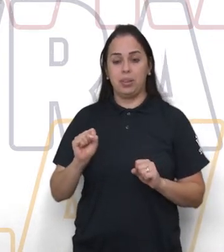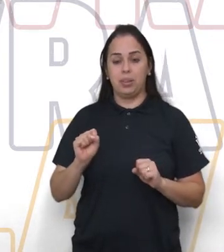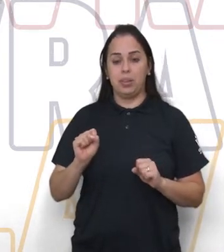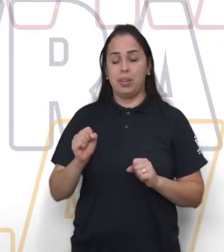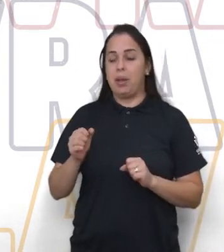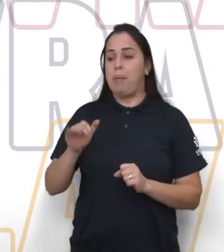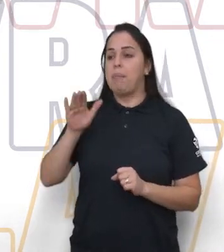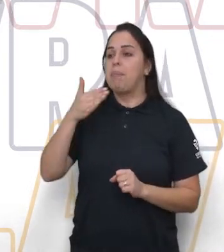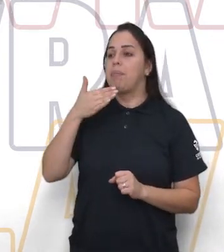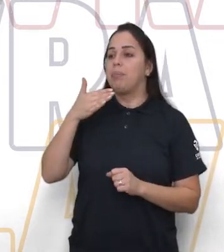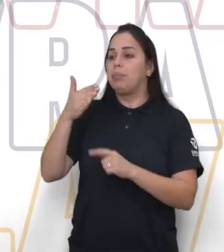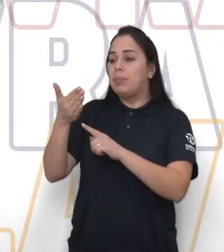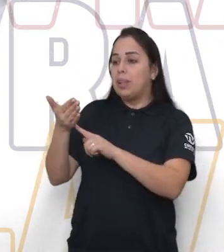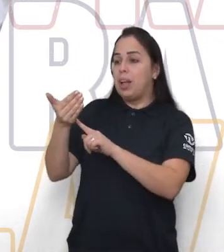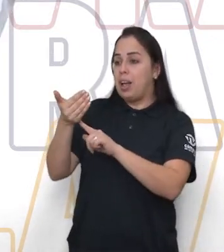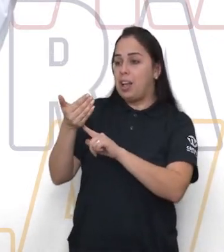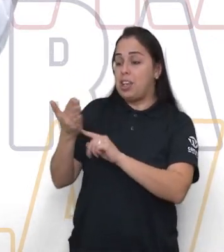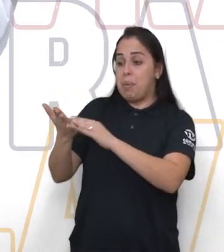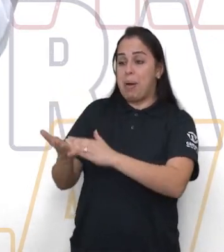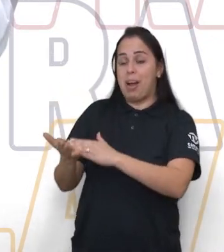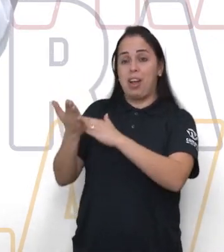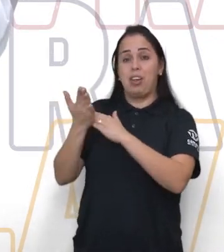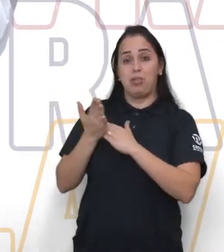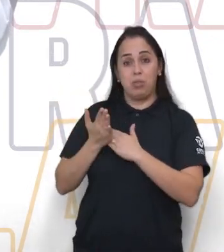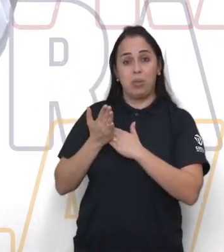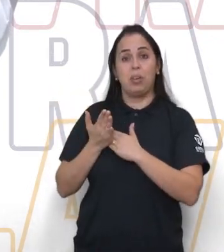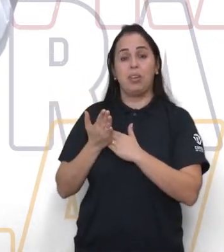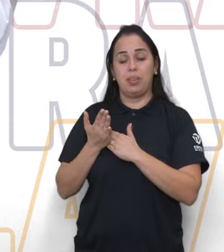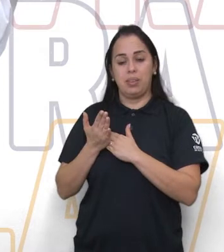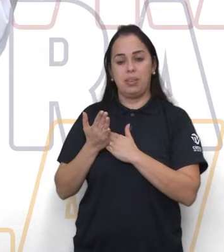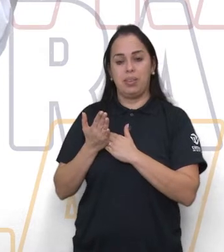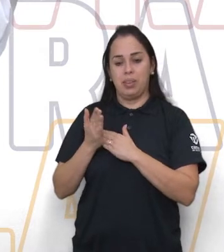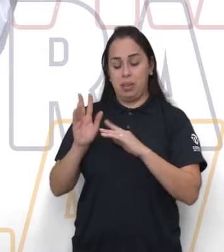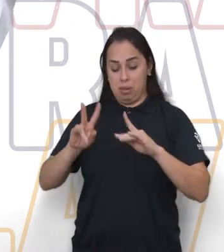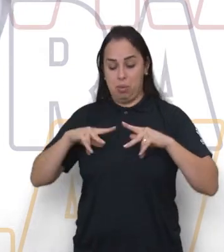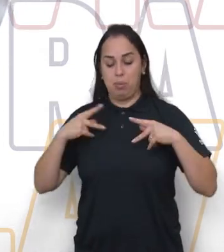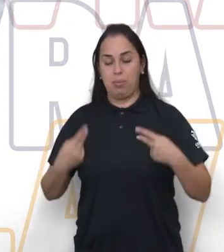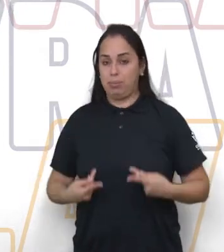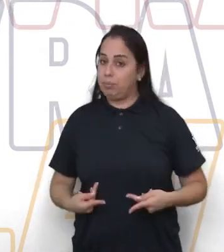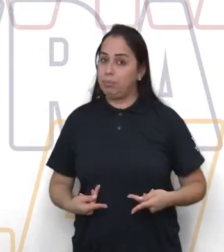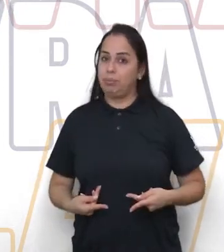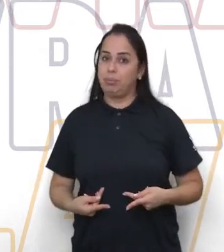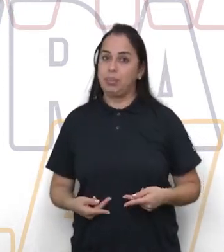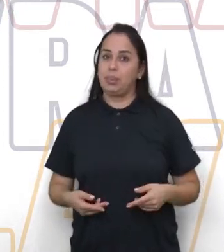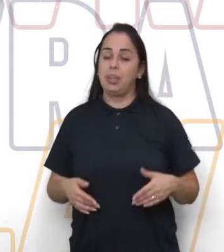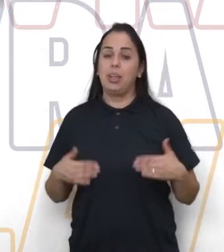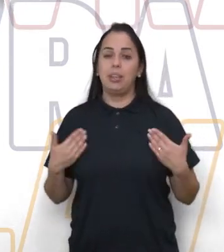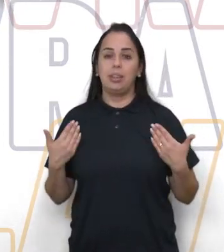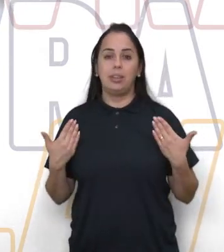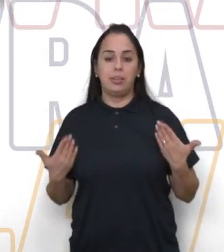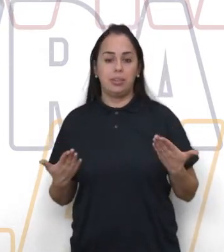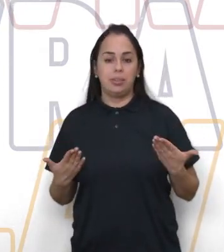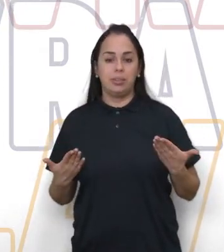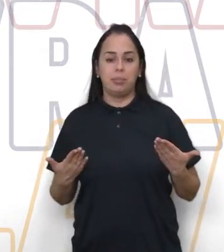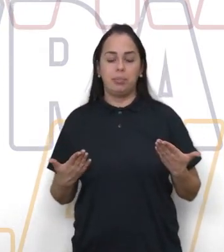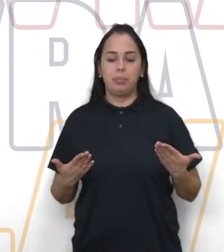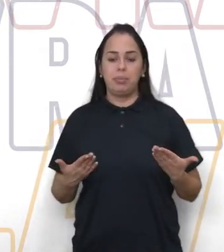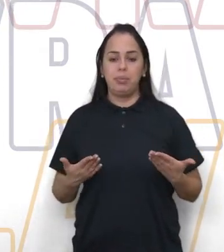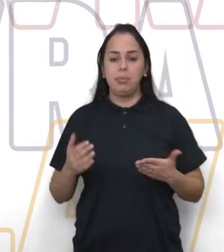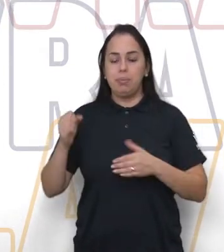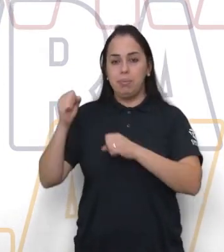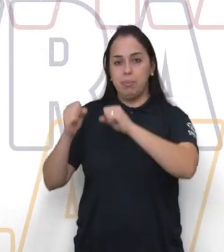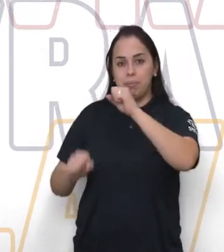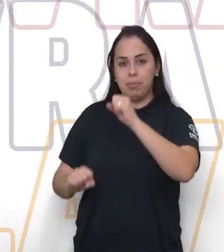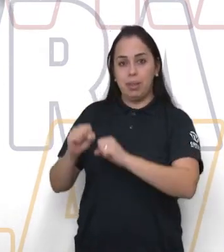trazer a tecnologia a favor do ser humano então para essas questões a